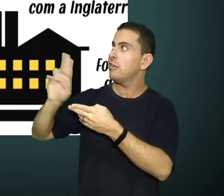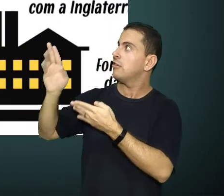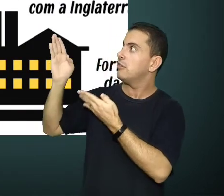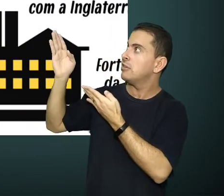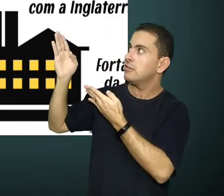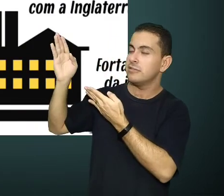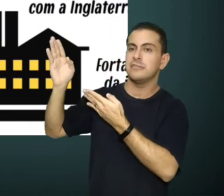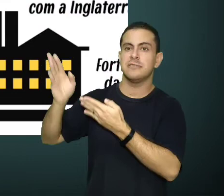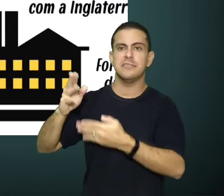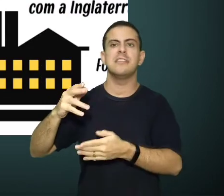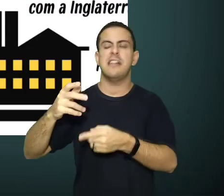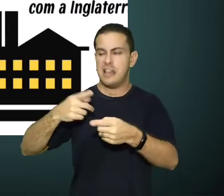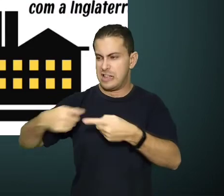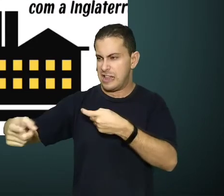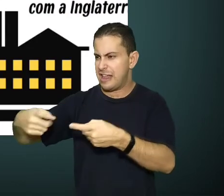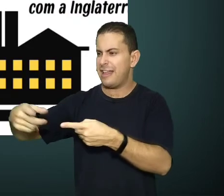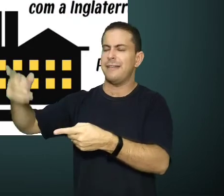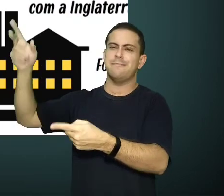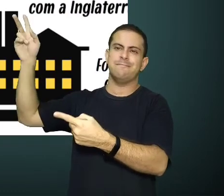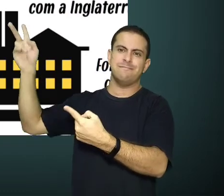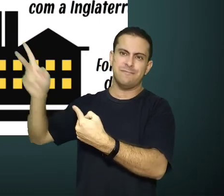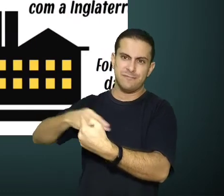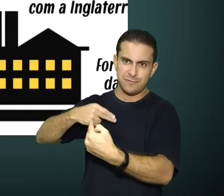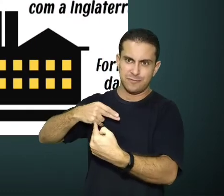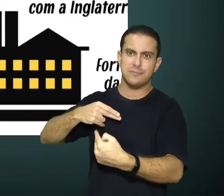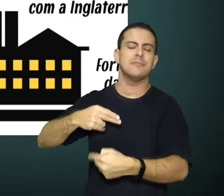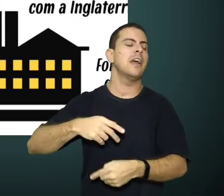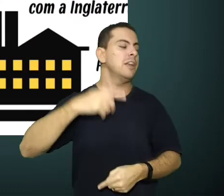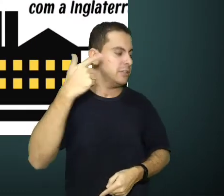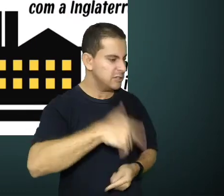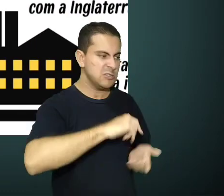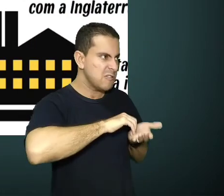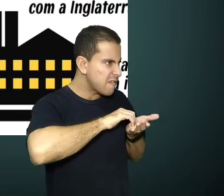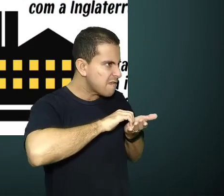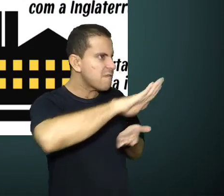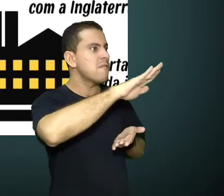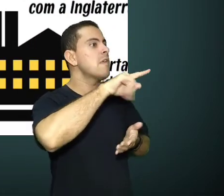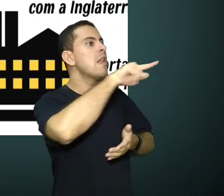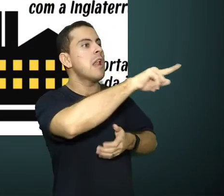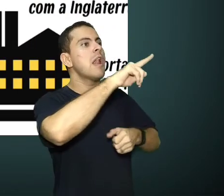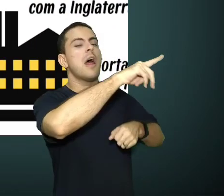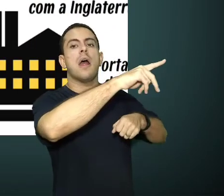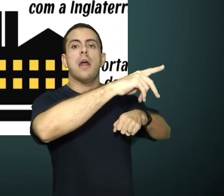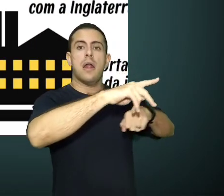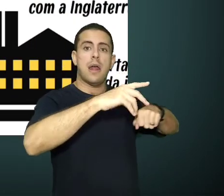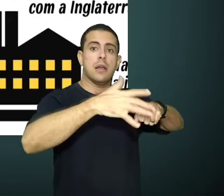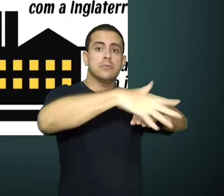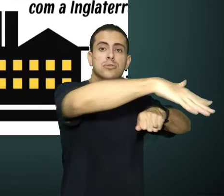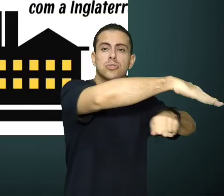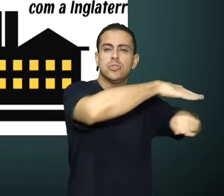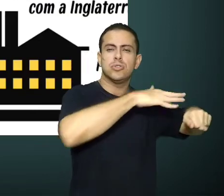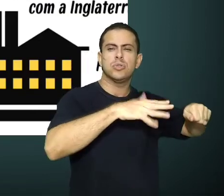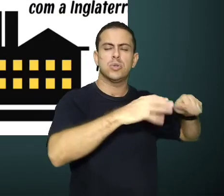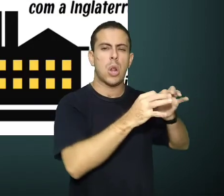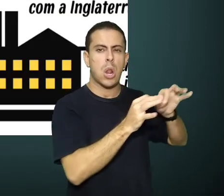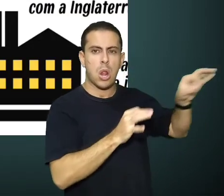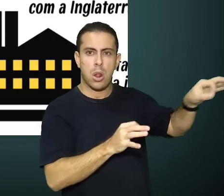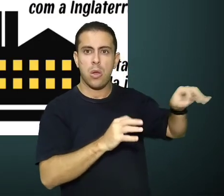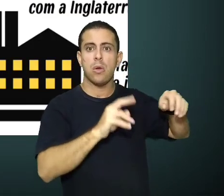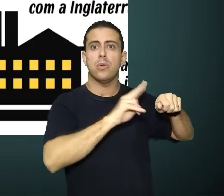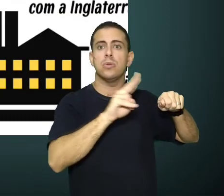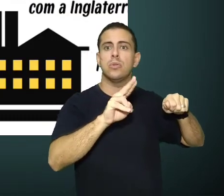Batalha de Waterloo. Napoleão é derrotado e é novamente exilado, agora definitivamente, numa